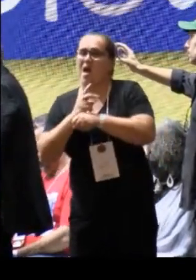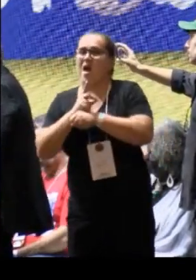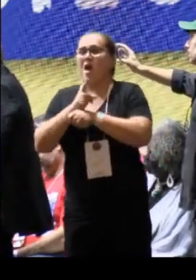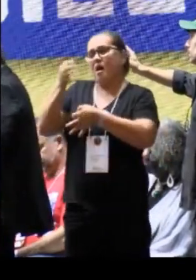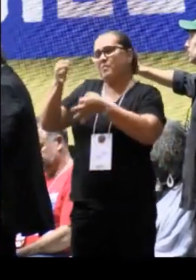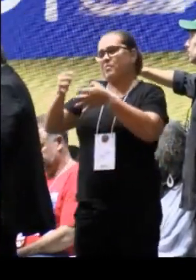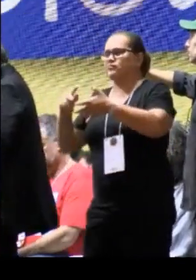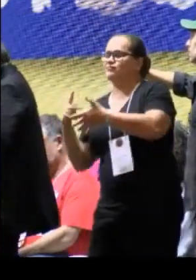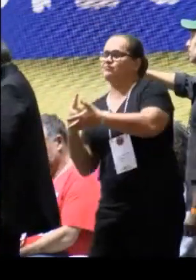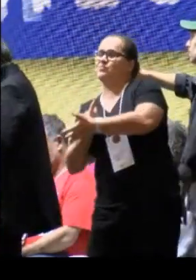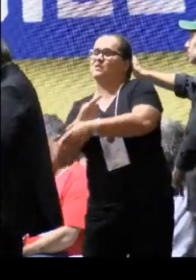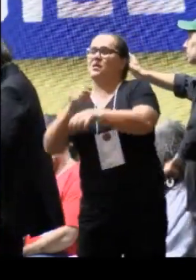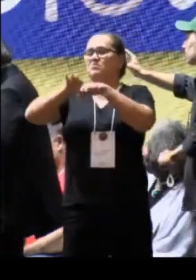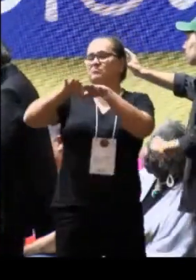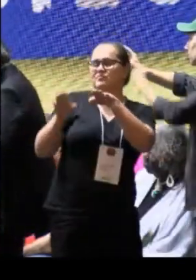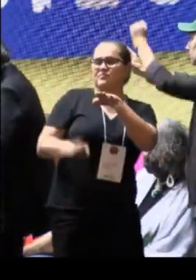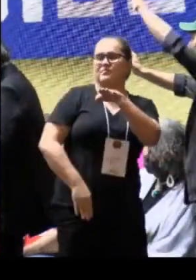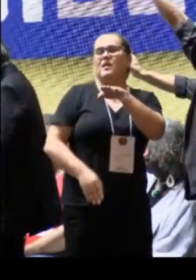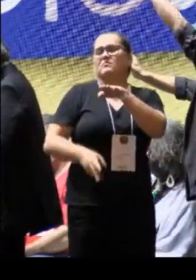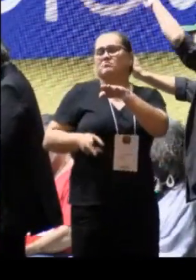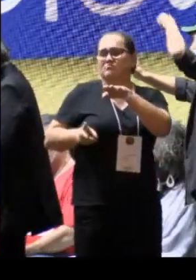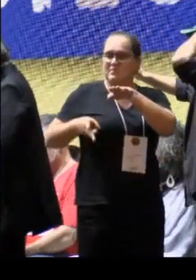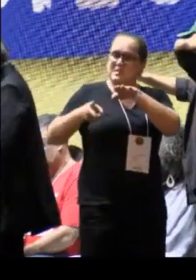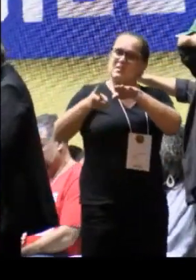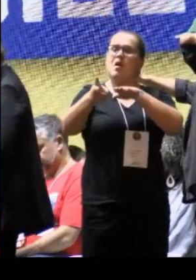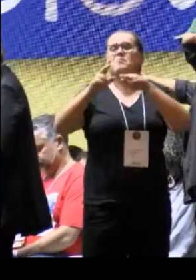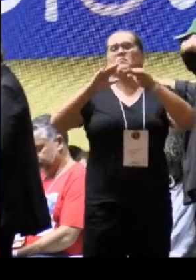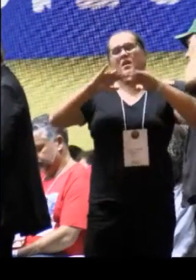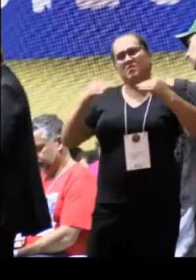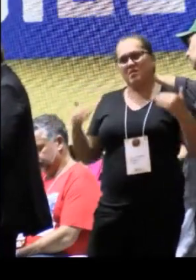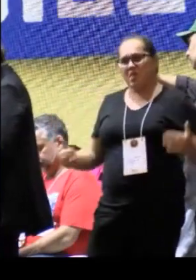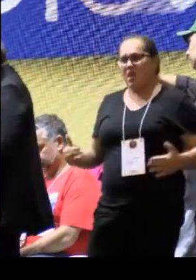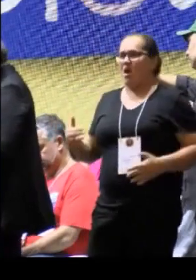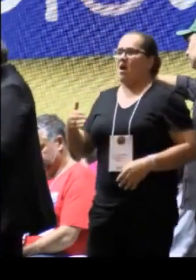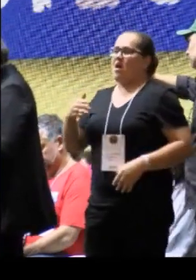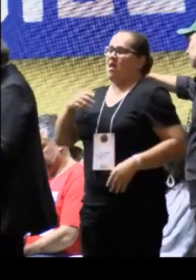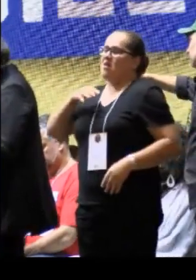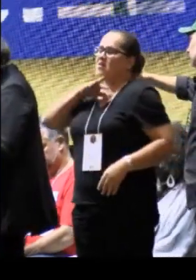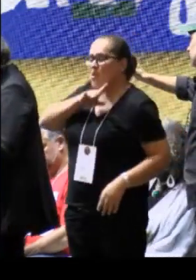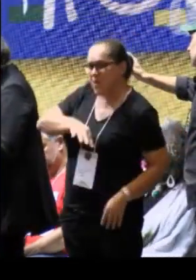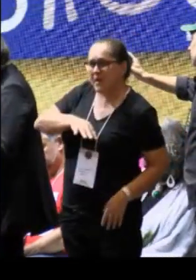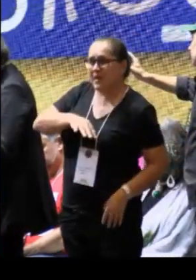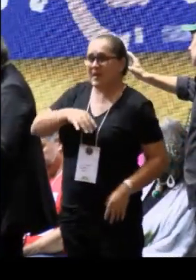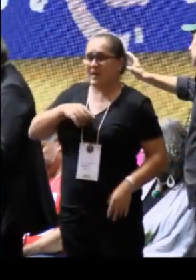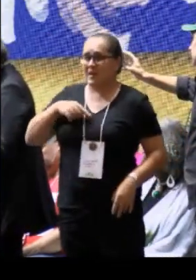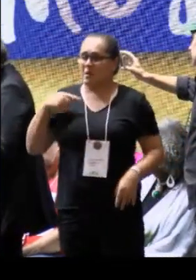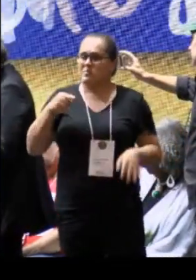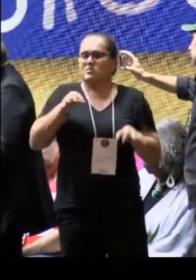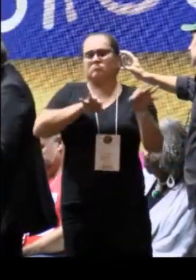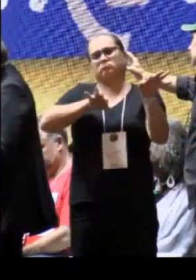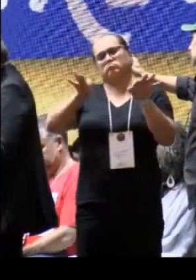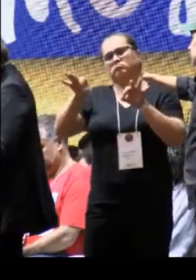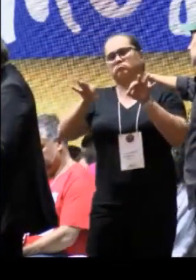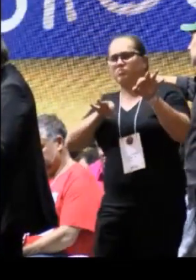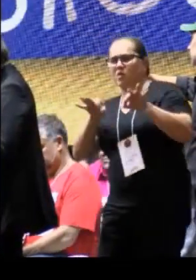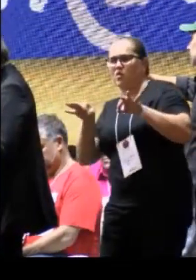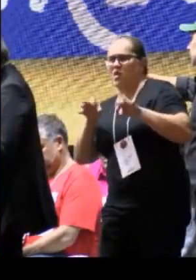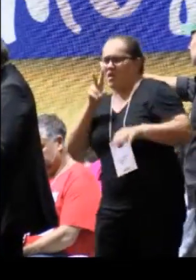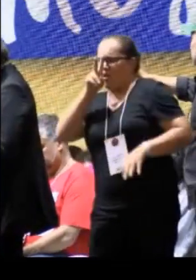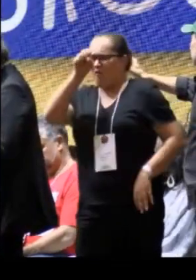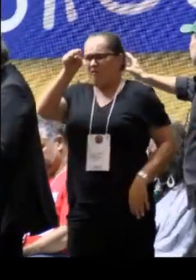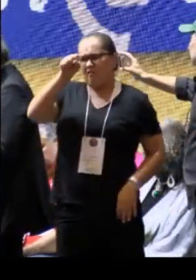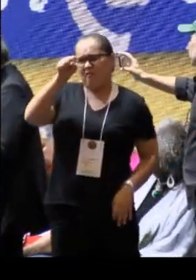injustiça e a desigualdade permanecem e são cada vez mais cruéis. Temos de estar organizados, mais